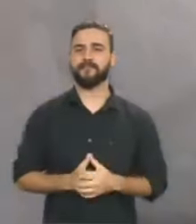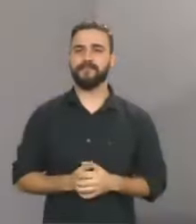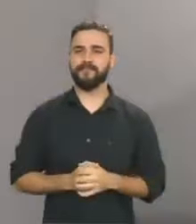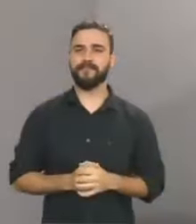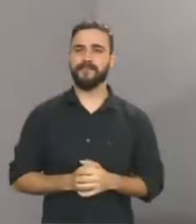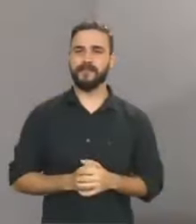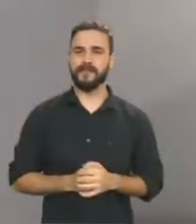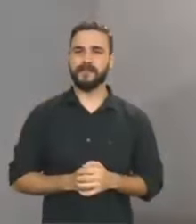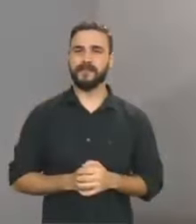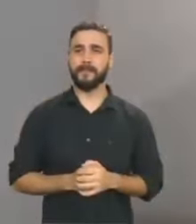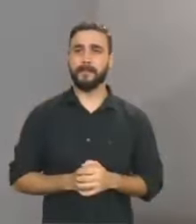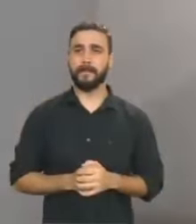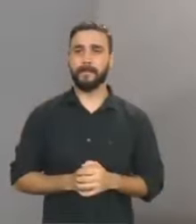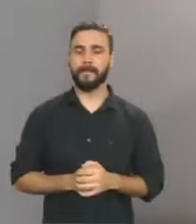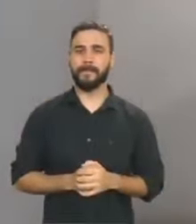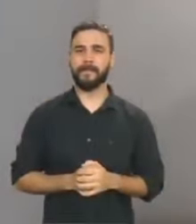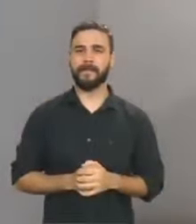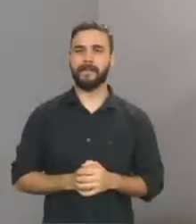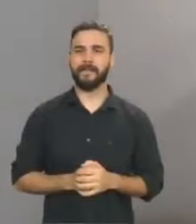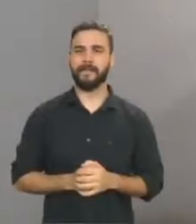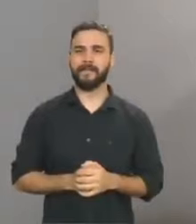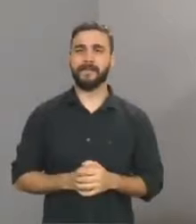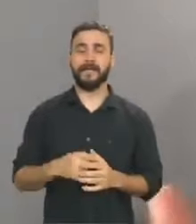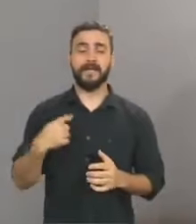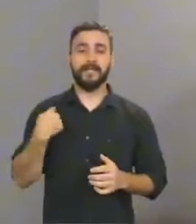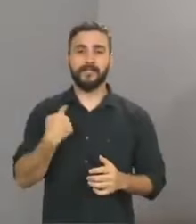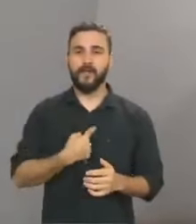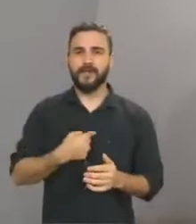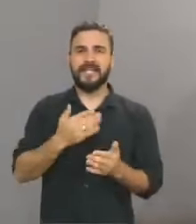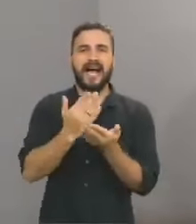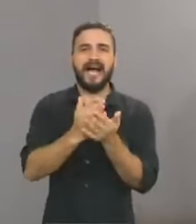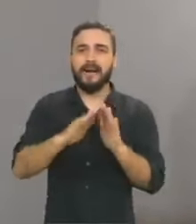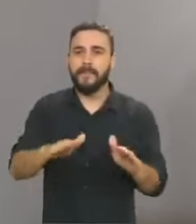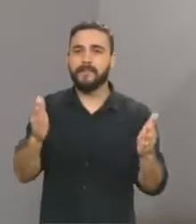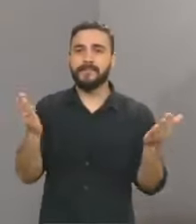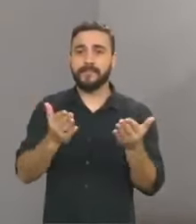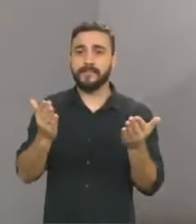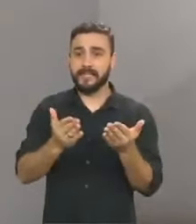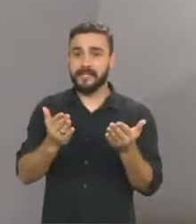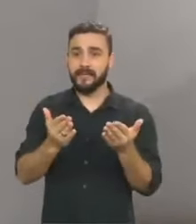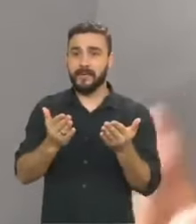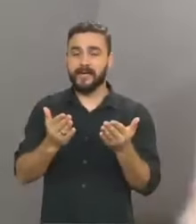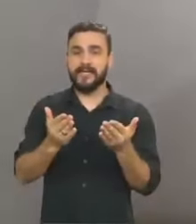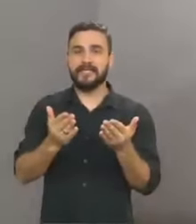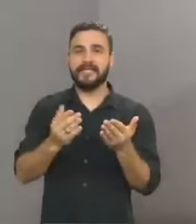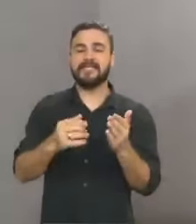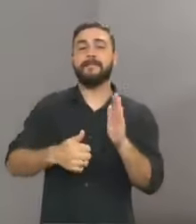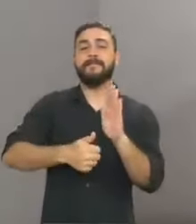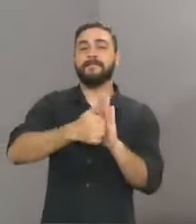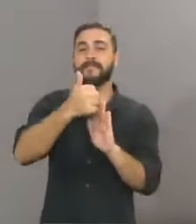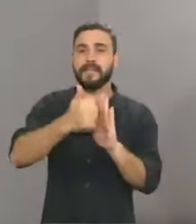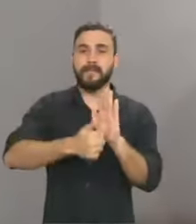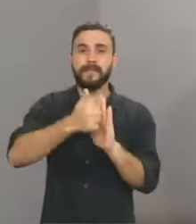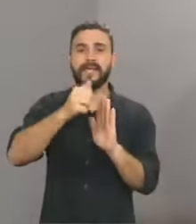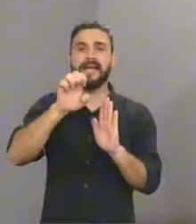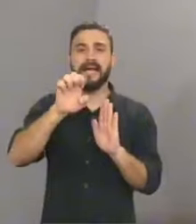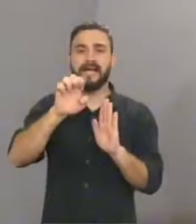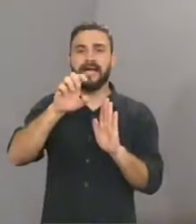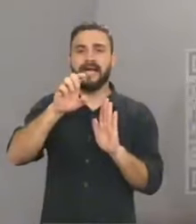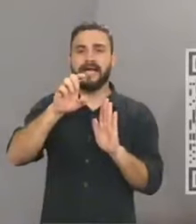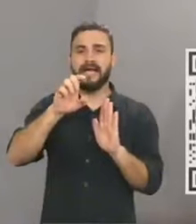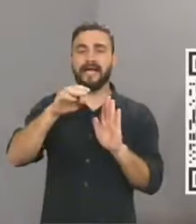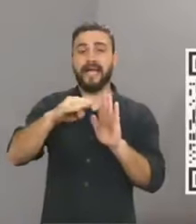Olha, acabamos de finalizar a edição de 10 anos, foi a 21ª edição do Impacto Livres,